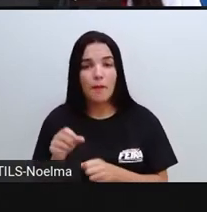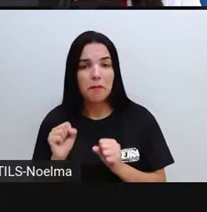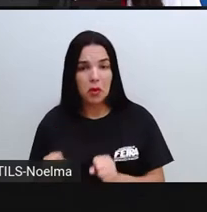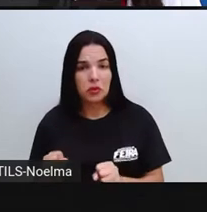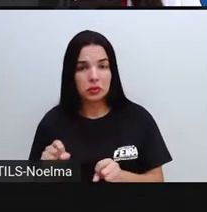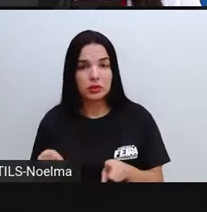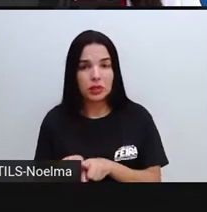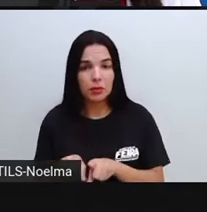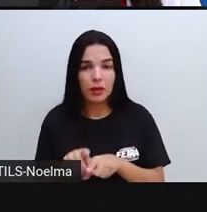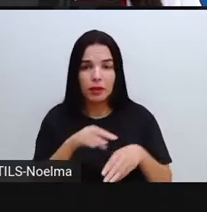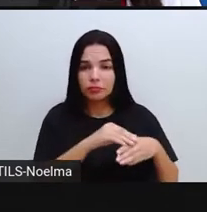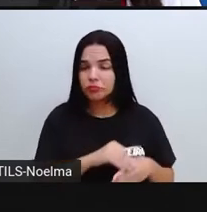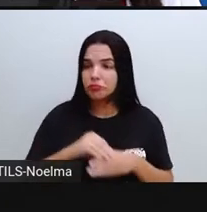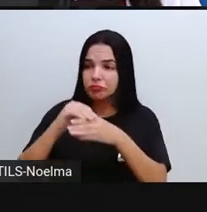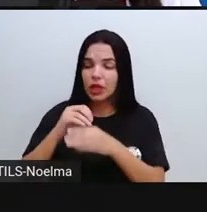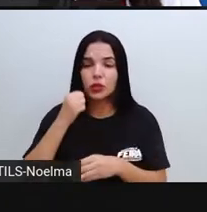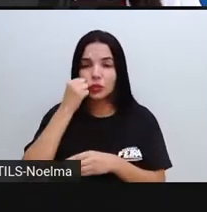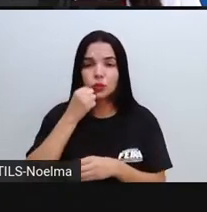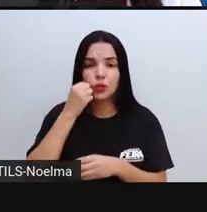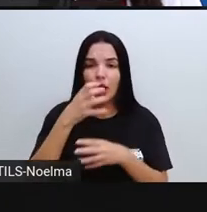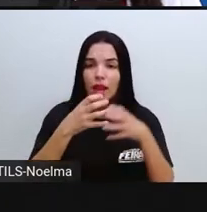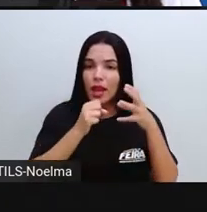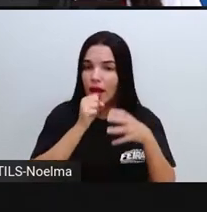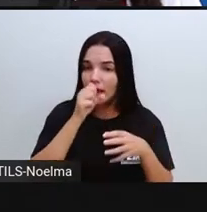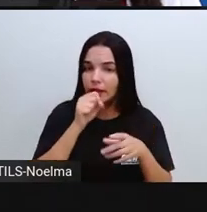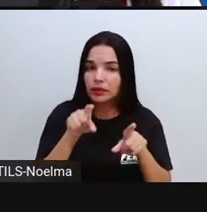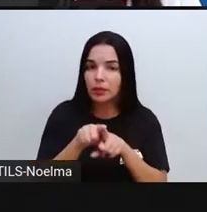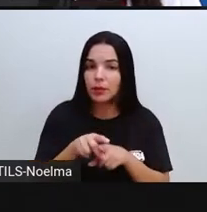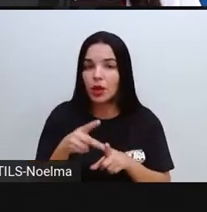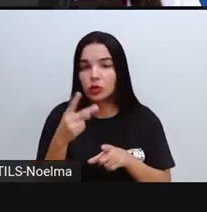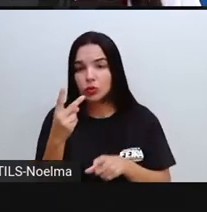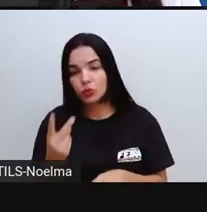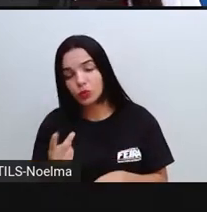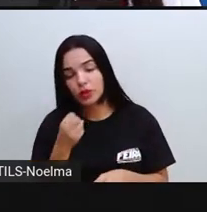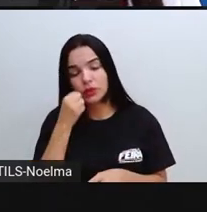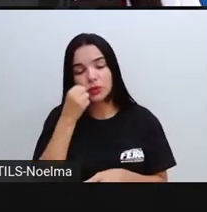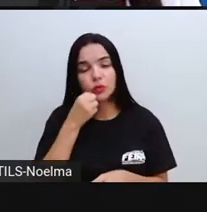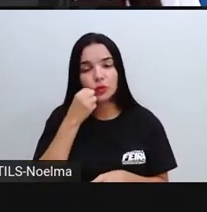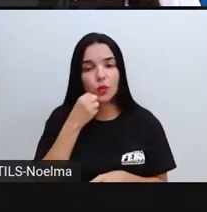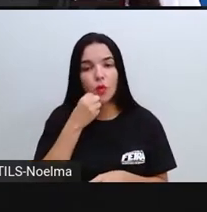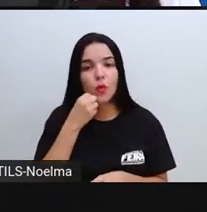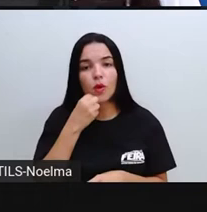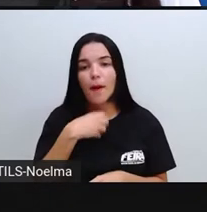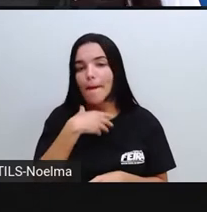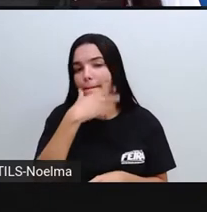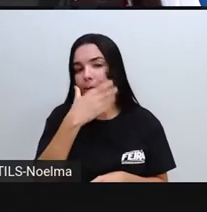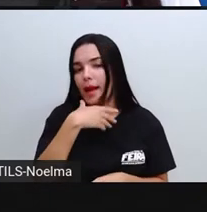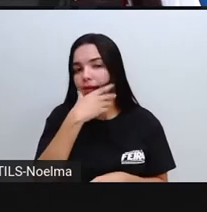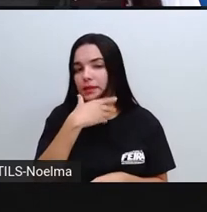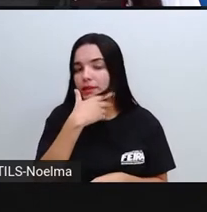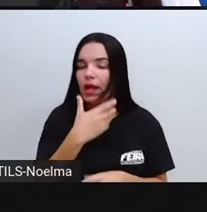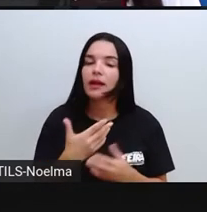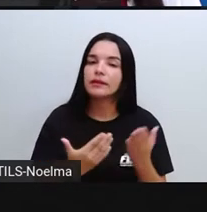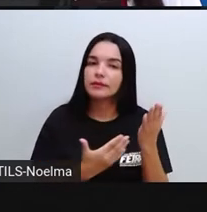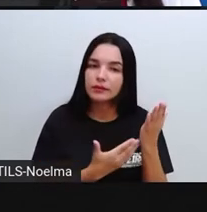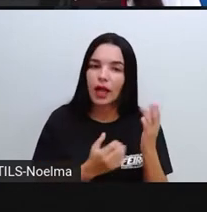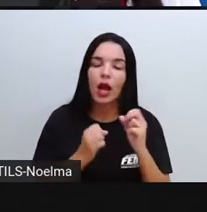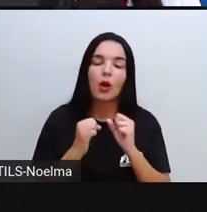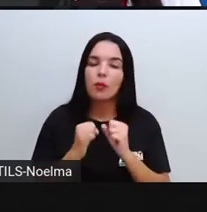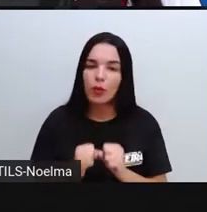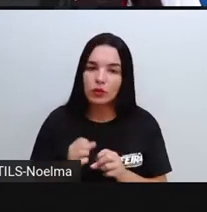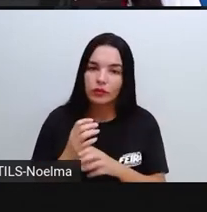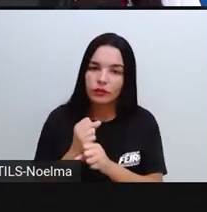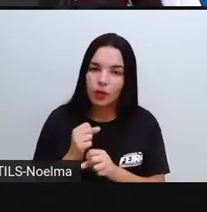Ela pode levar uma caixa de suco de laranja e duas de suco de maçã, por exemplo, que vai dar 1 litro aí, que foi